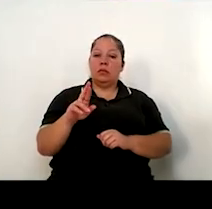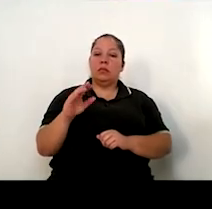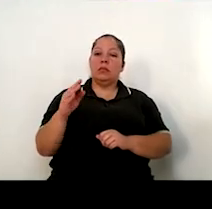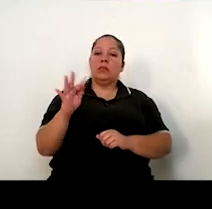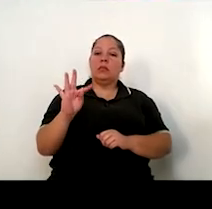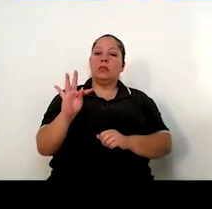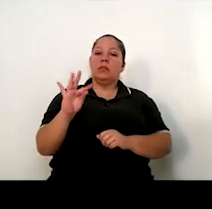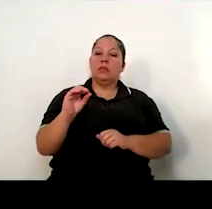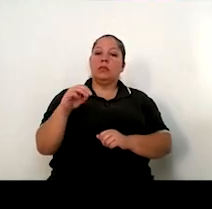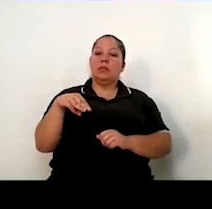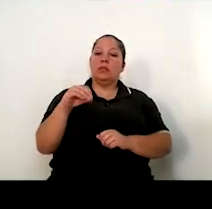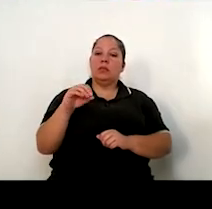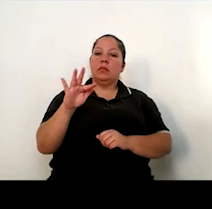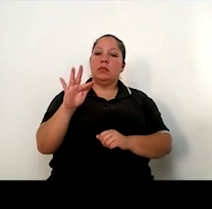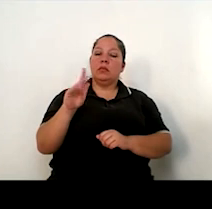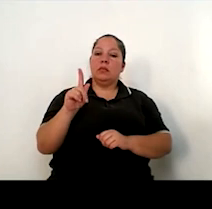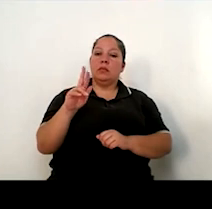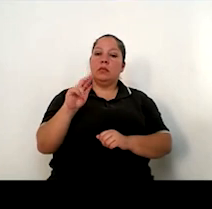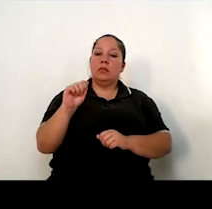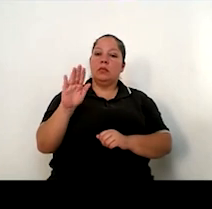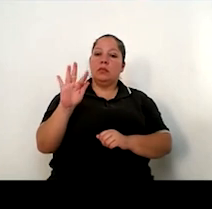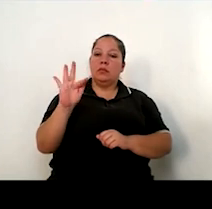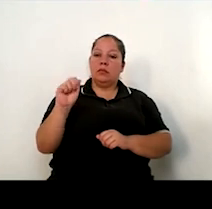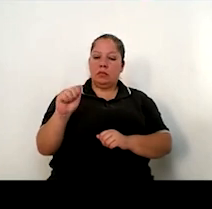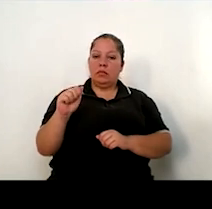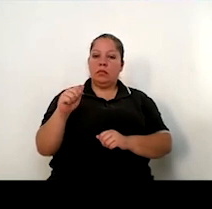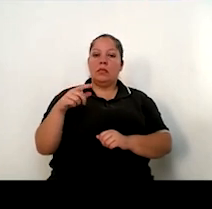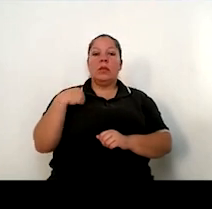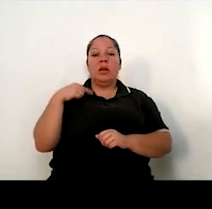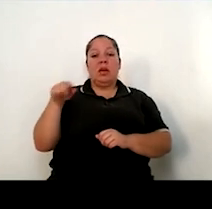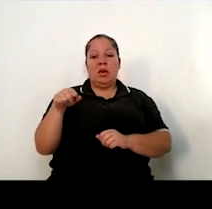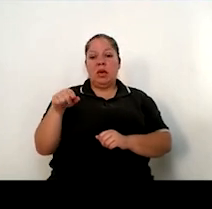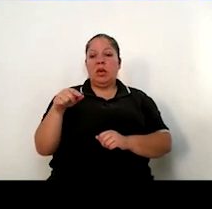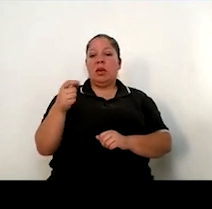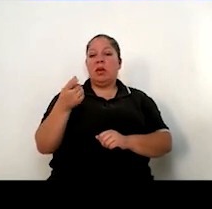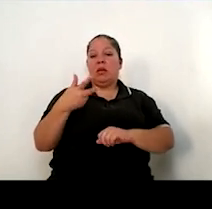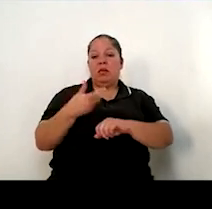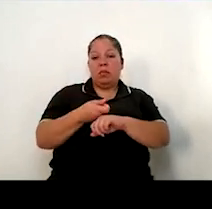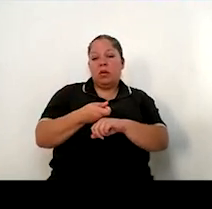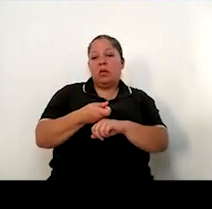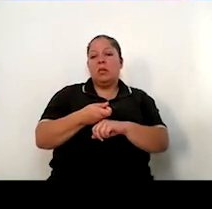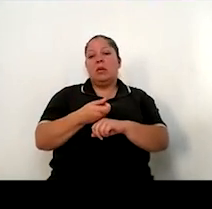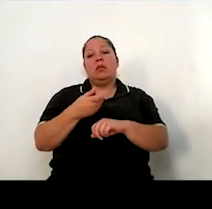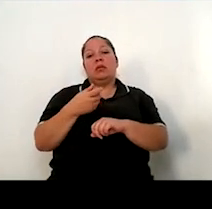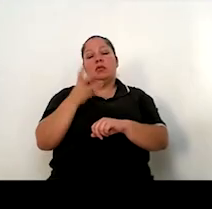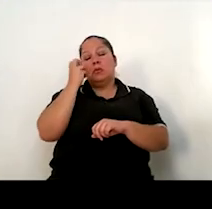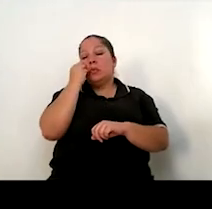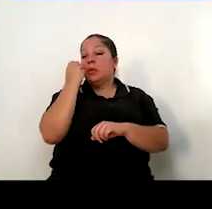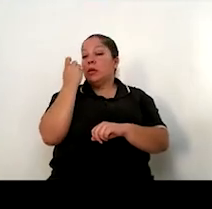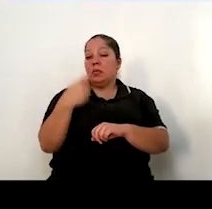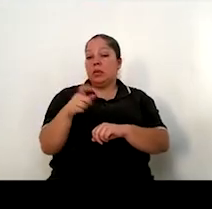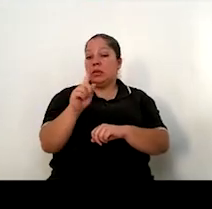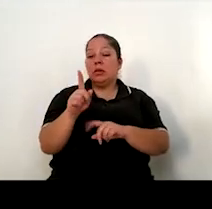um preparo, tá? Ele não requer sedação, mas tem que ter o preparo. Mas e se for encontrado